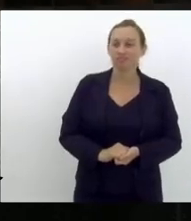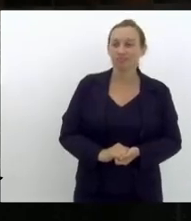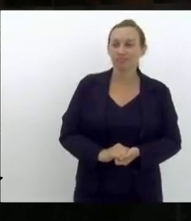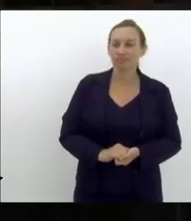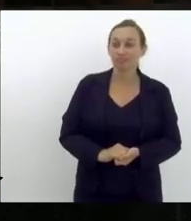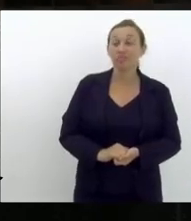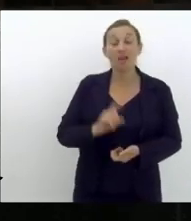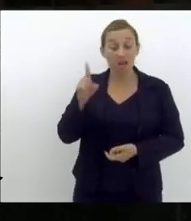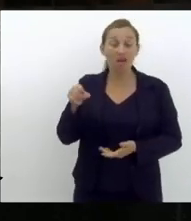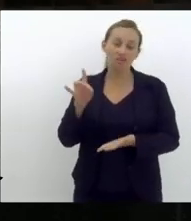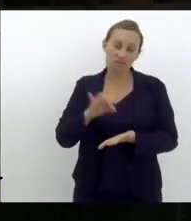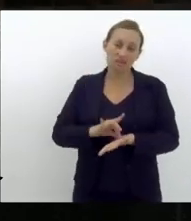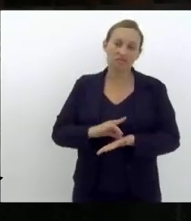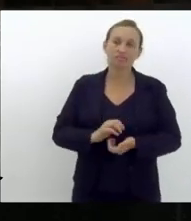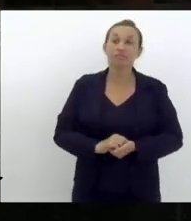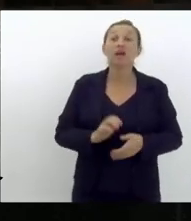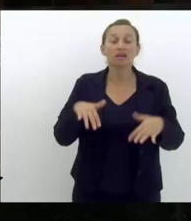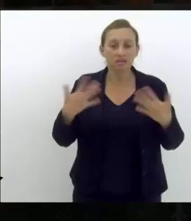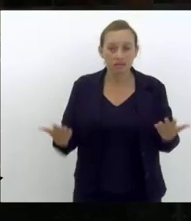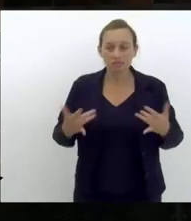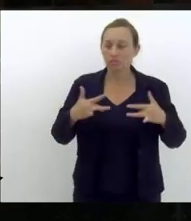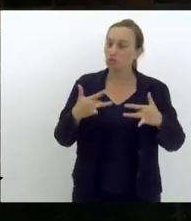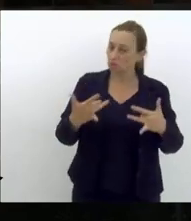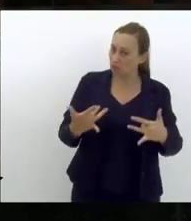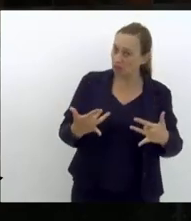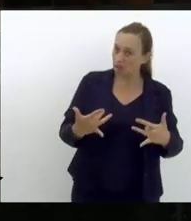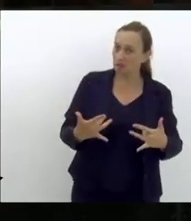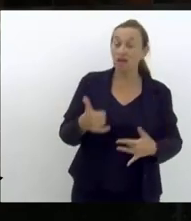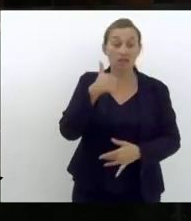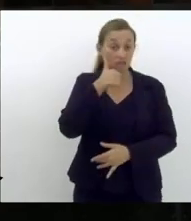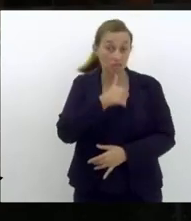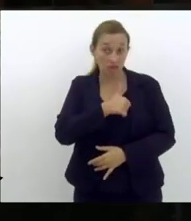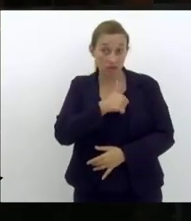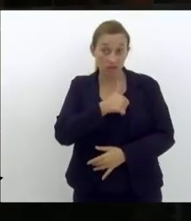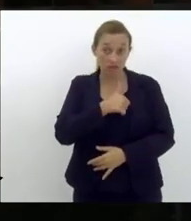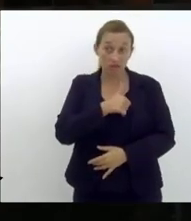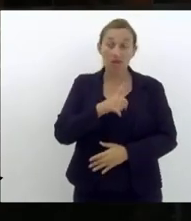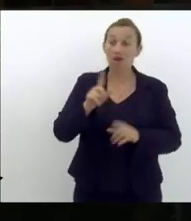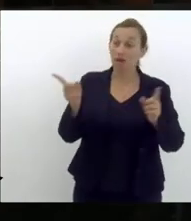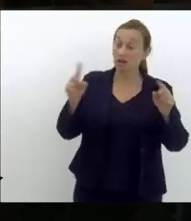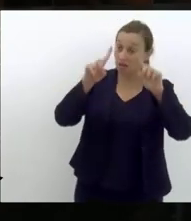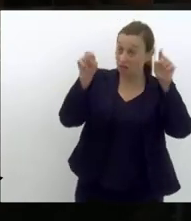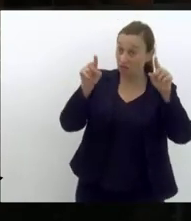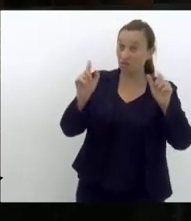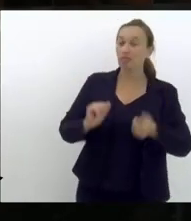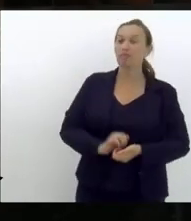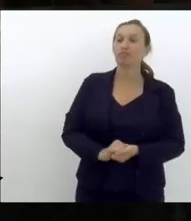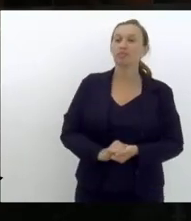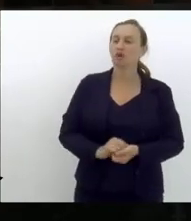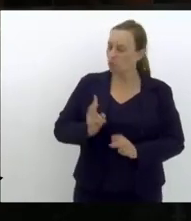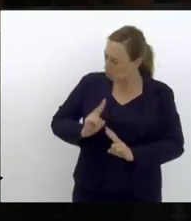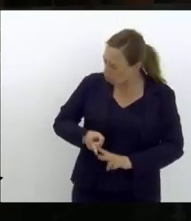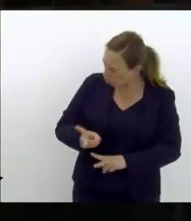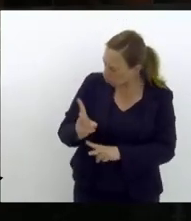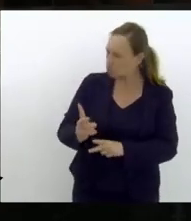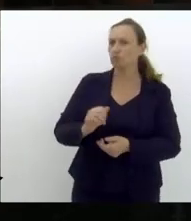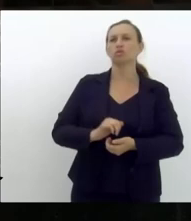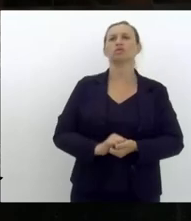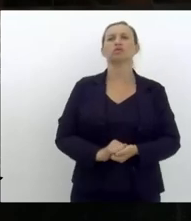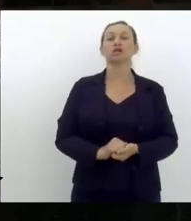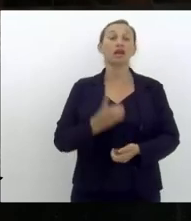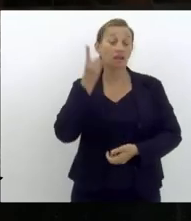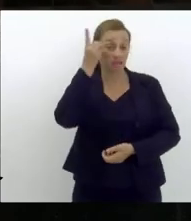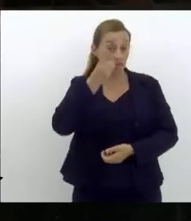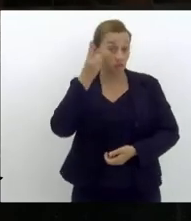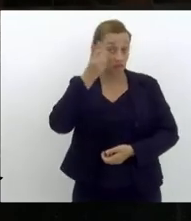esta é verdade então me solidarizo a essas mulheres fecha parentes continuando o que disse